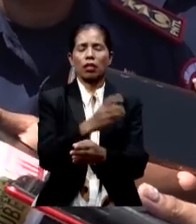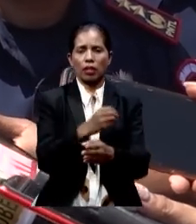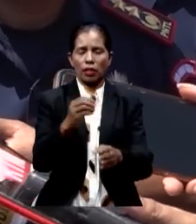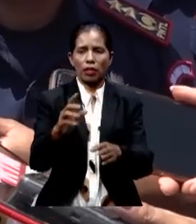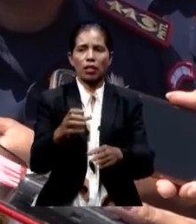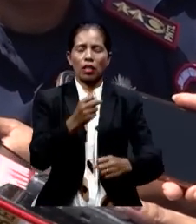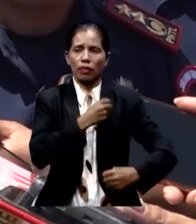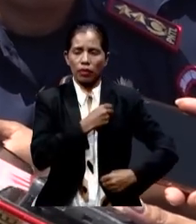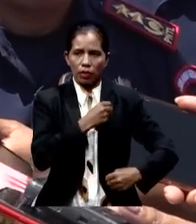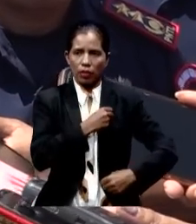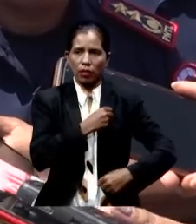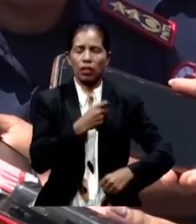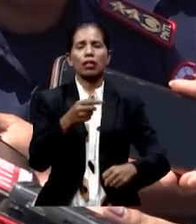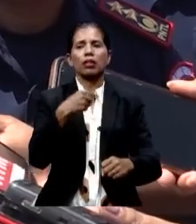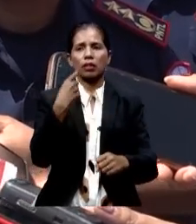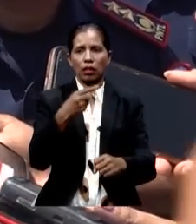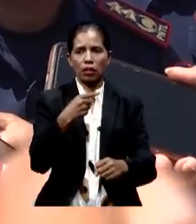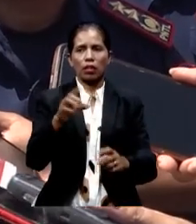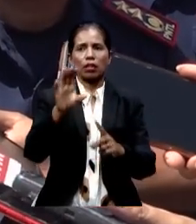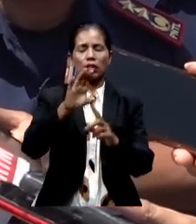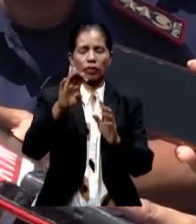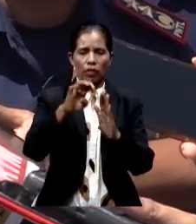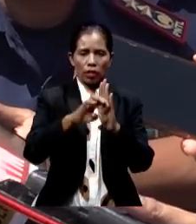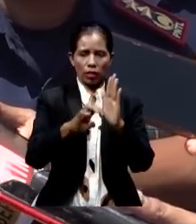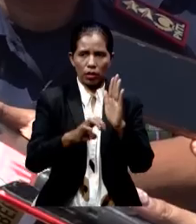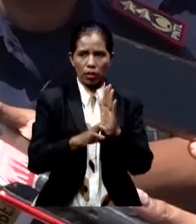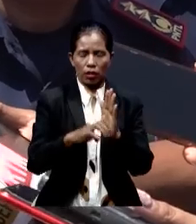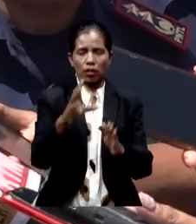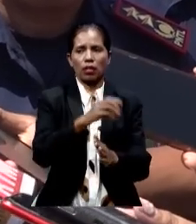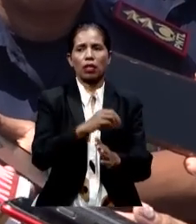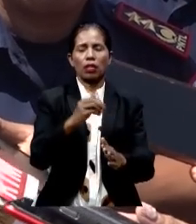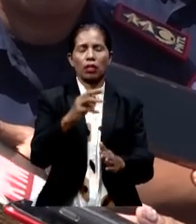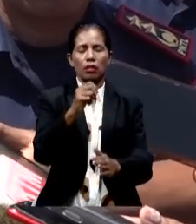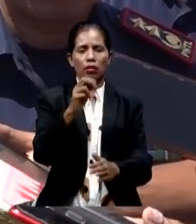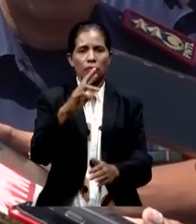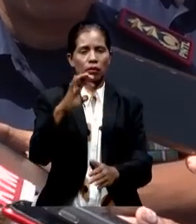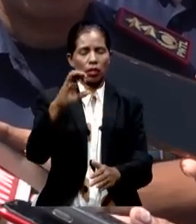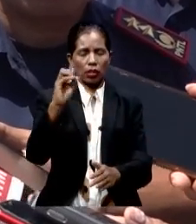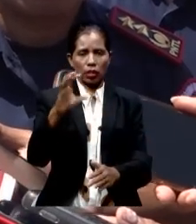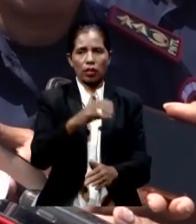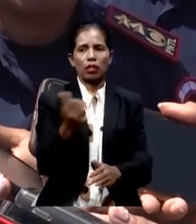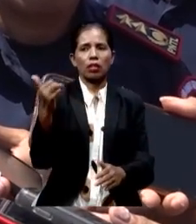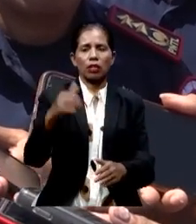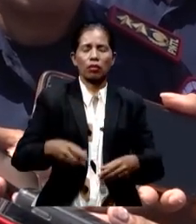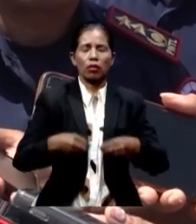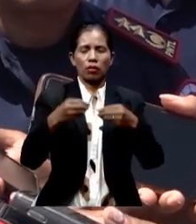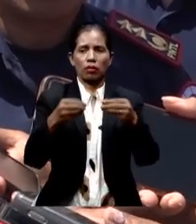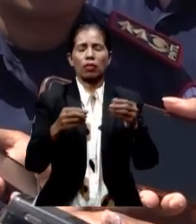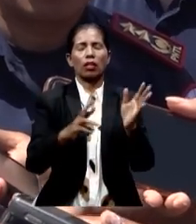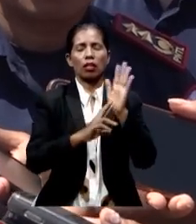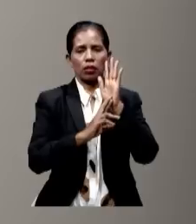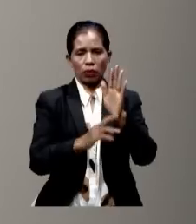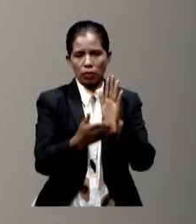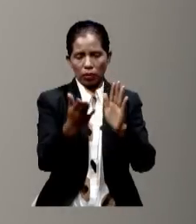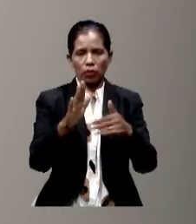E filha dele, né? Mas a SEMA, chefe de maior adjunto, capitão Mamari Guerra João Silva. A melhor, mesmo se for o relator de detalhe, vai estar